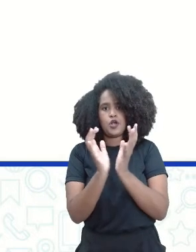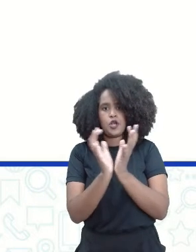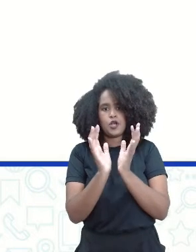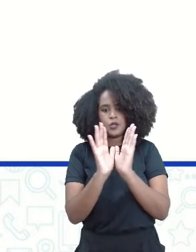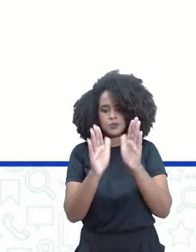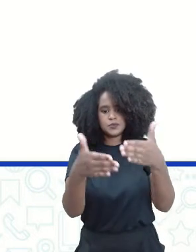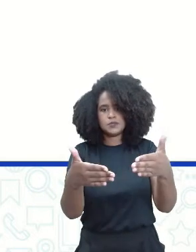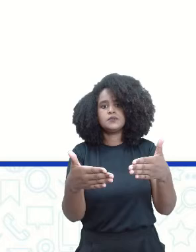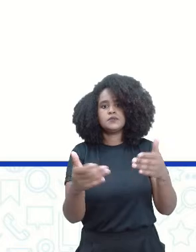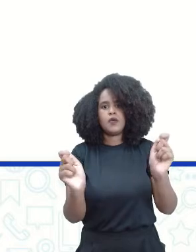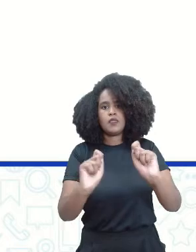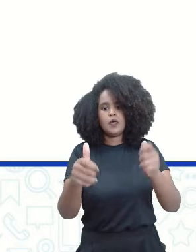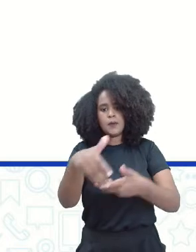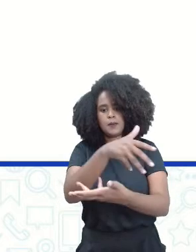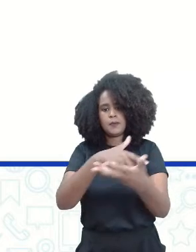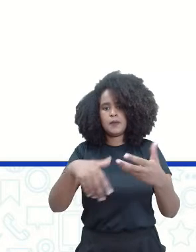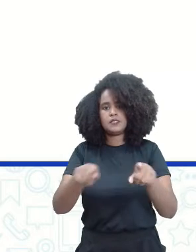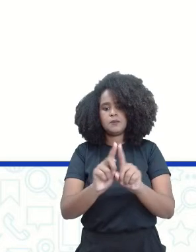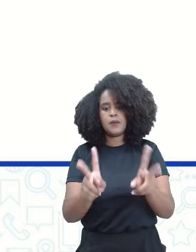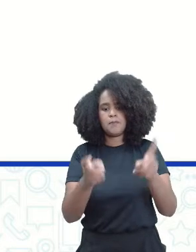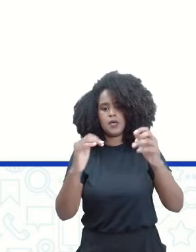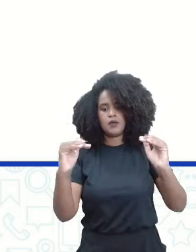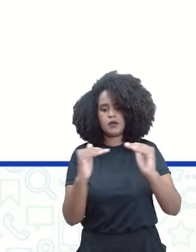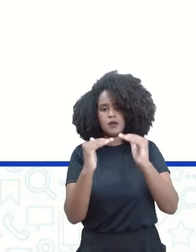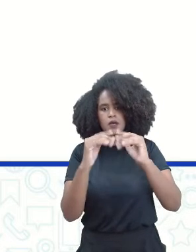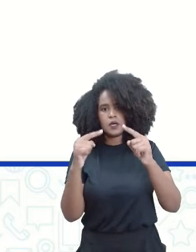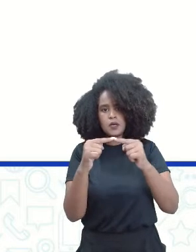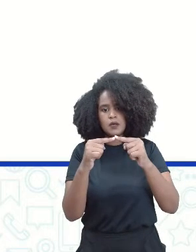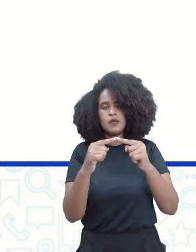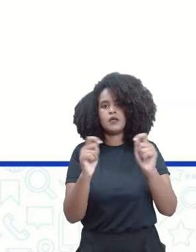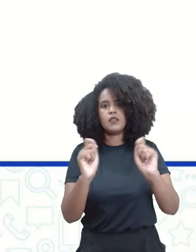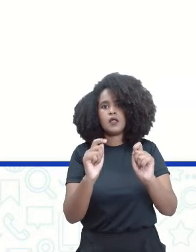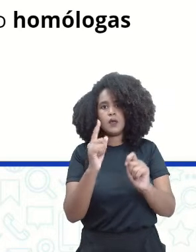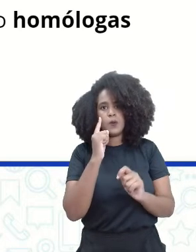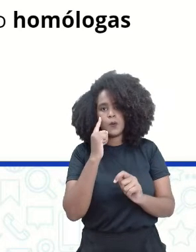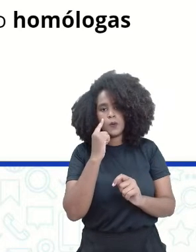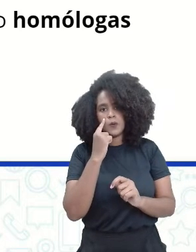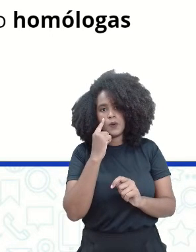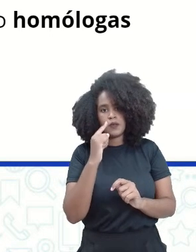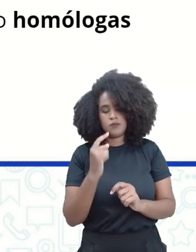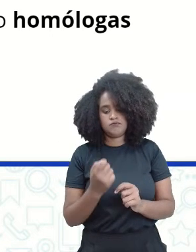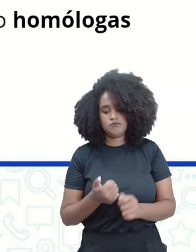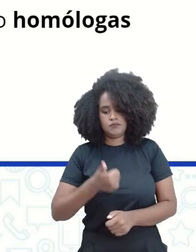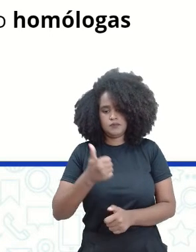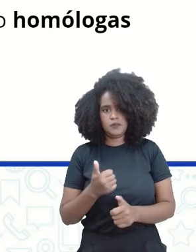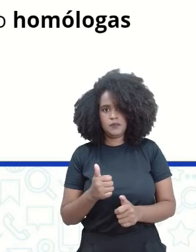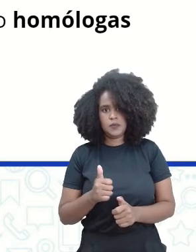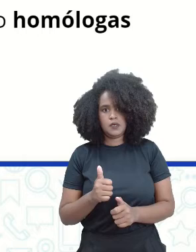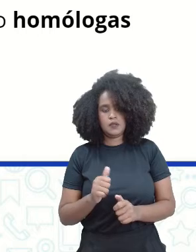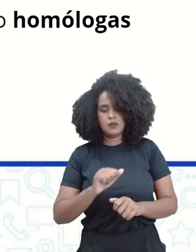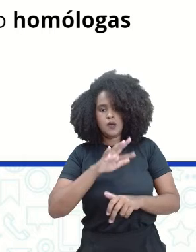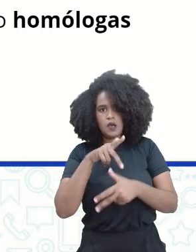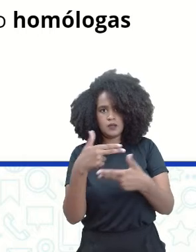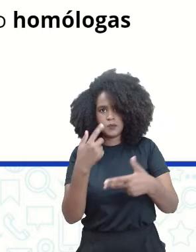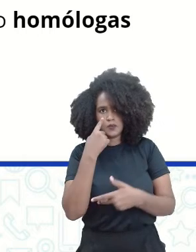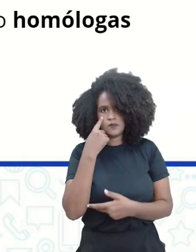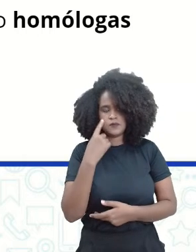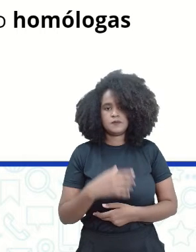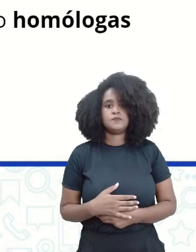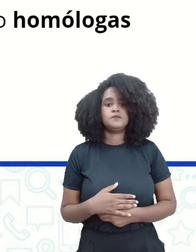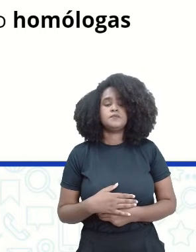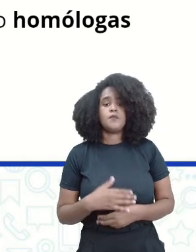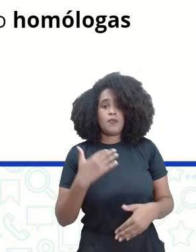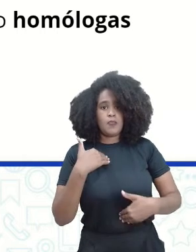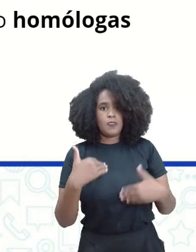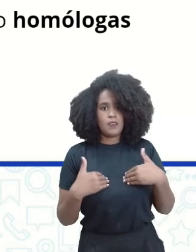compartilhadas e que podem ser identificadas aí através de um ancestral em comum. O que é que nós temos mais? A anatomia e a